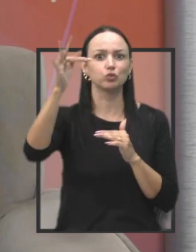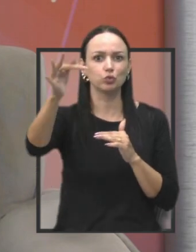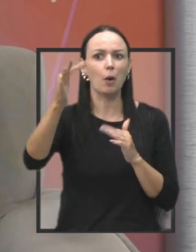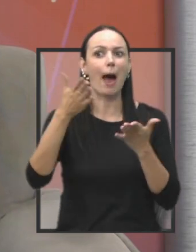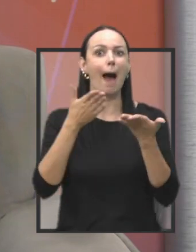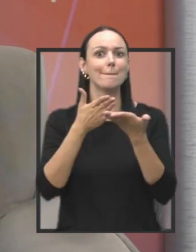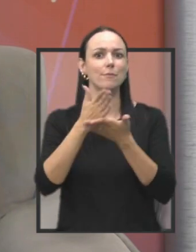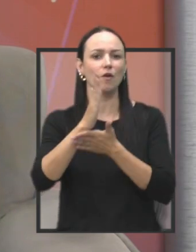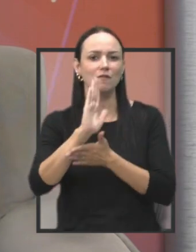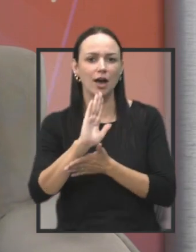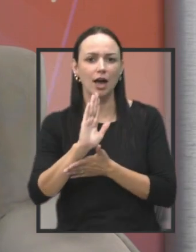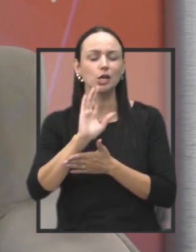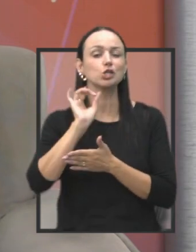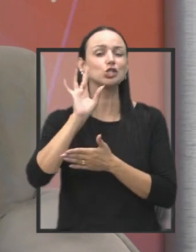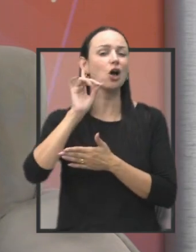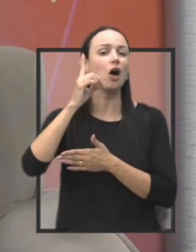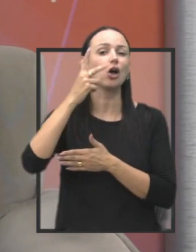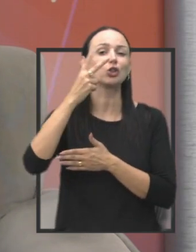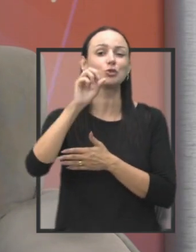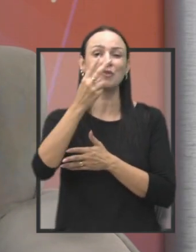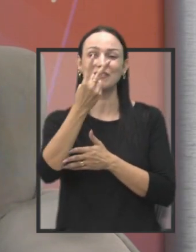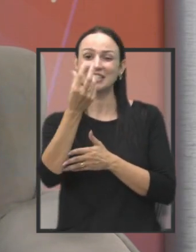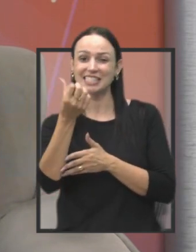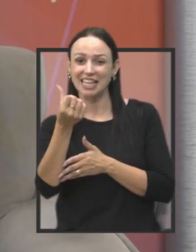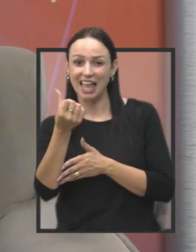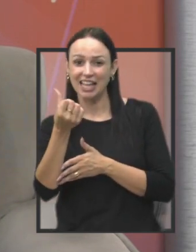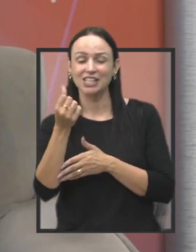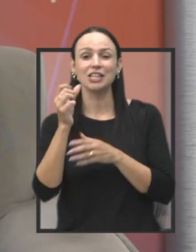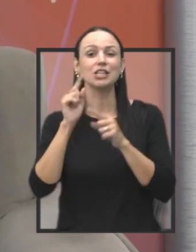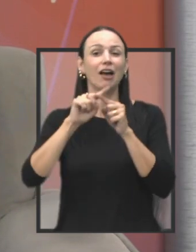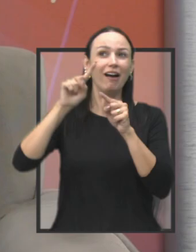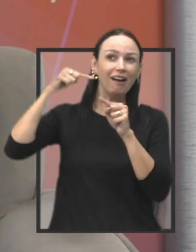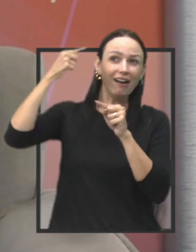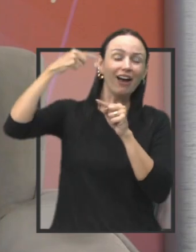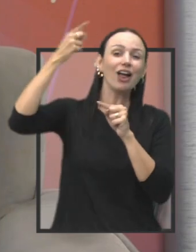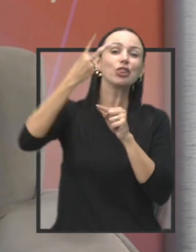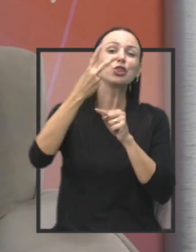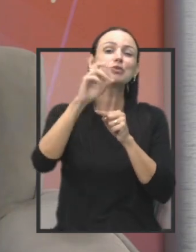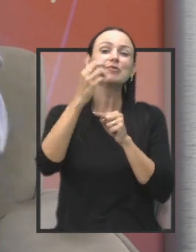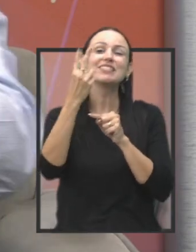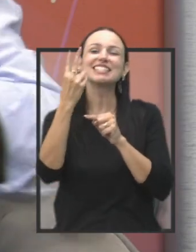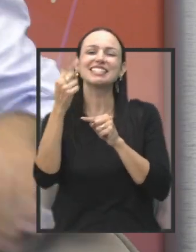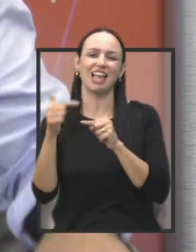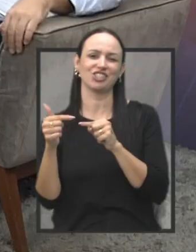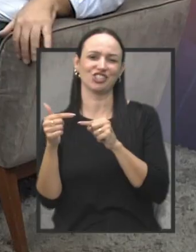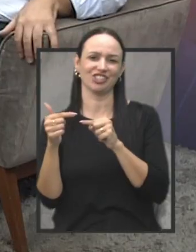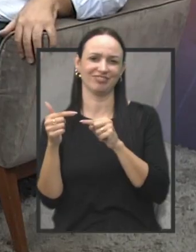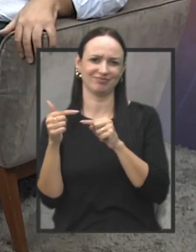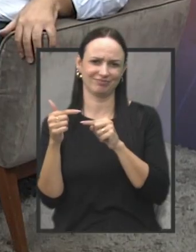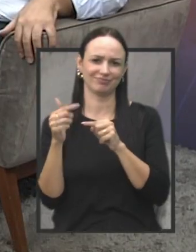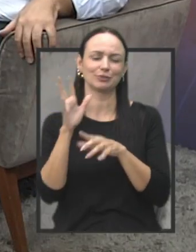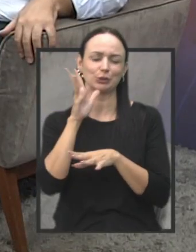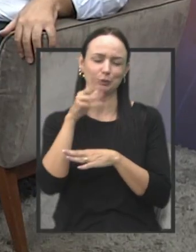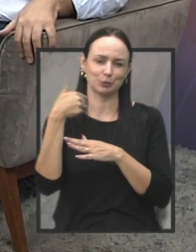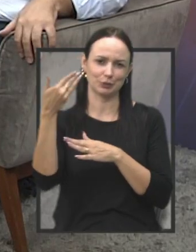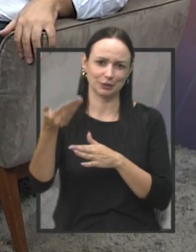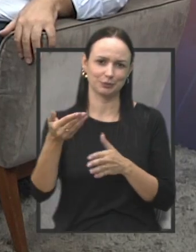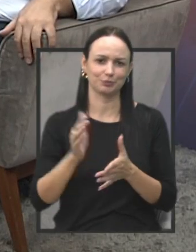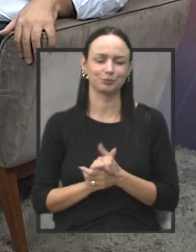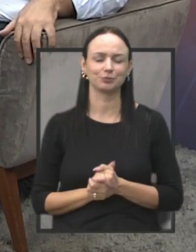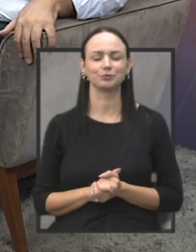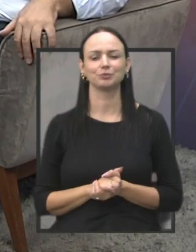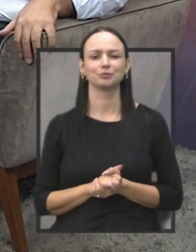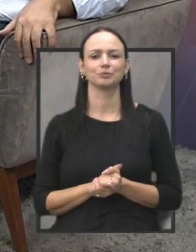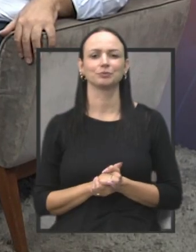ser aprovado, é para 2026, com um efeito para a declaração lá em 27. 27, muito bem.